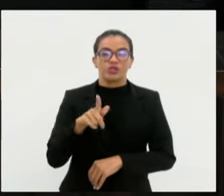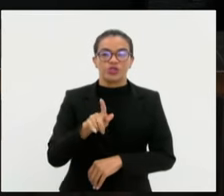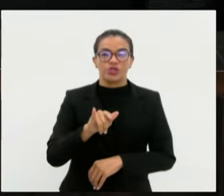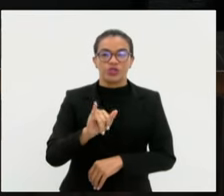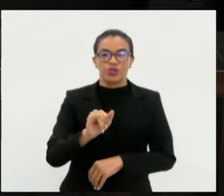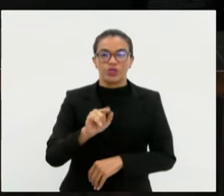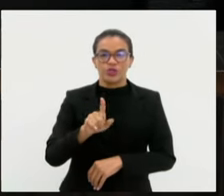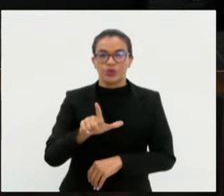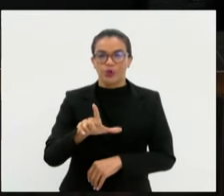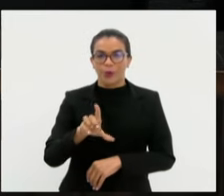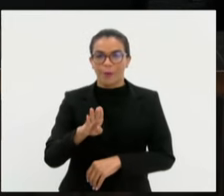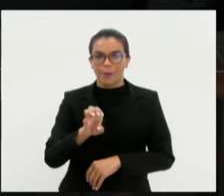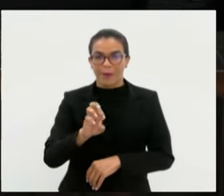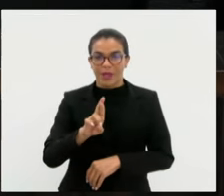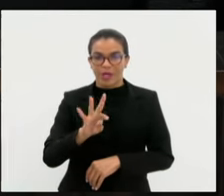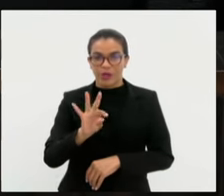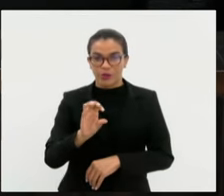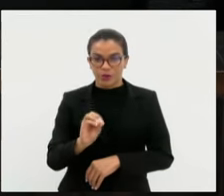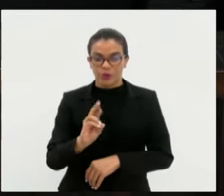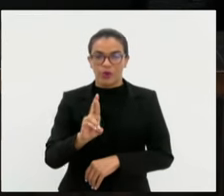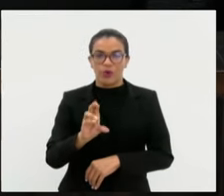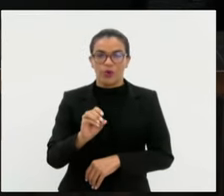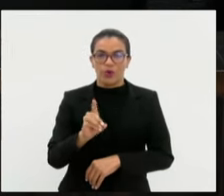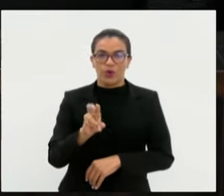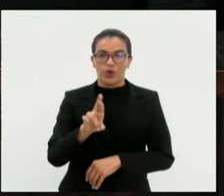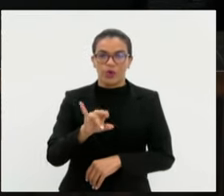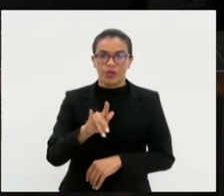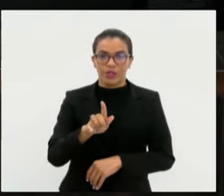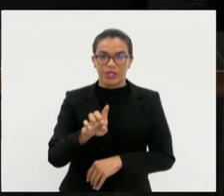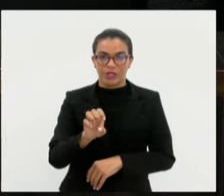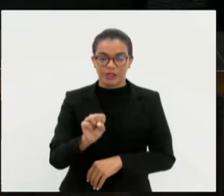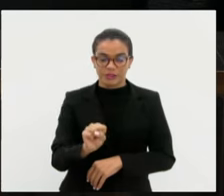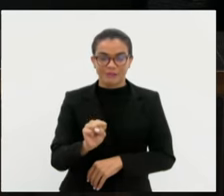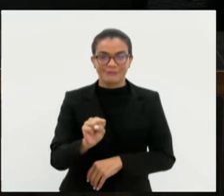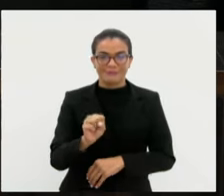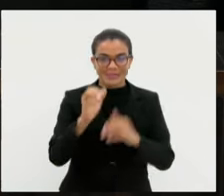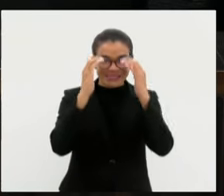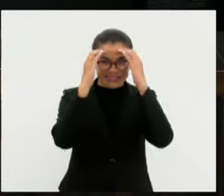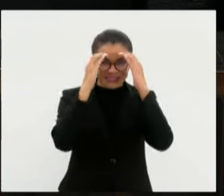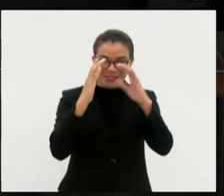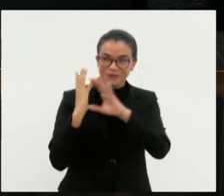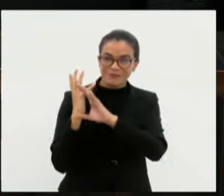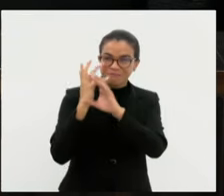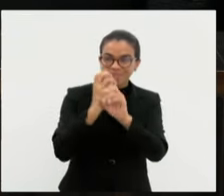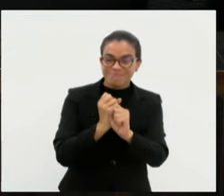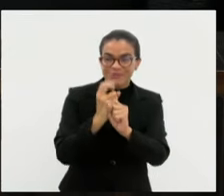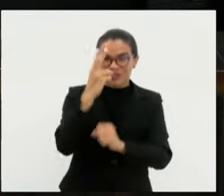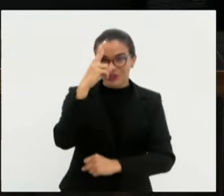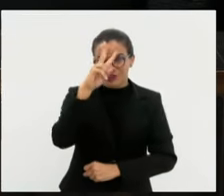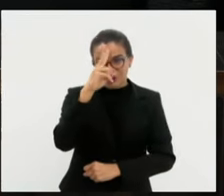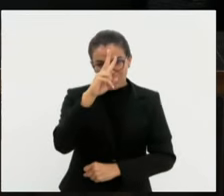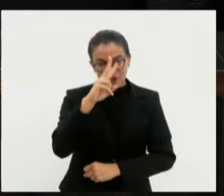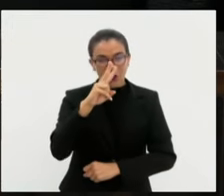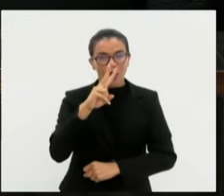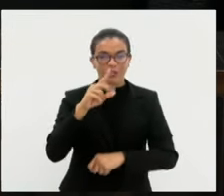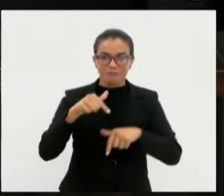Então, eu gostaria de pedir um minuto de silêncio por respeito a toda a história do parlamentar à frente dessa